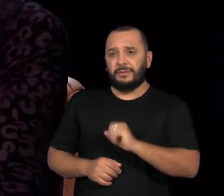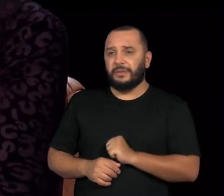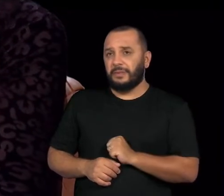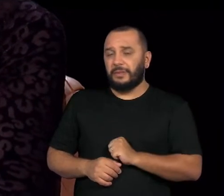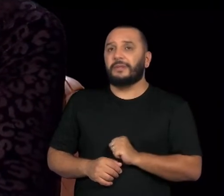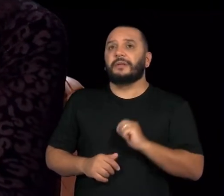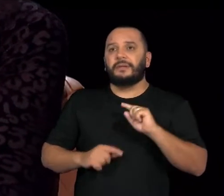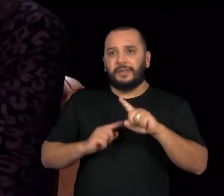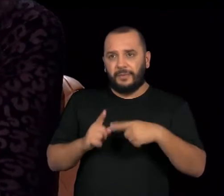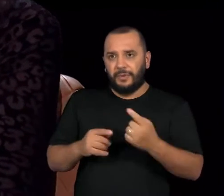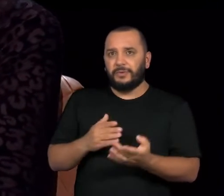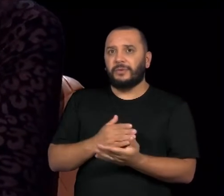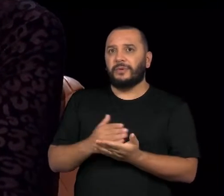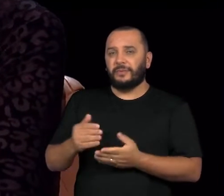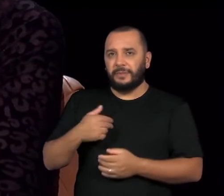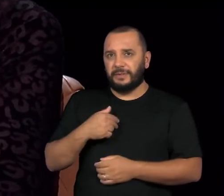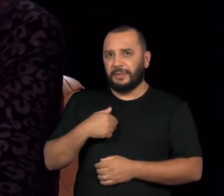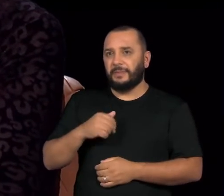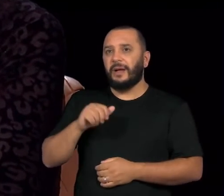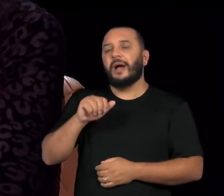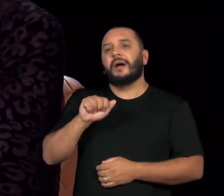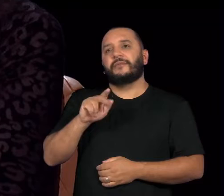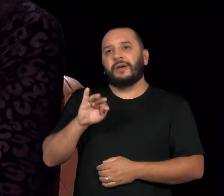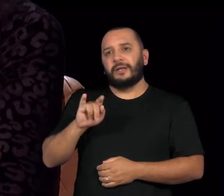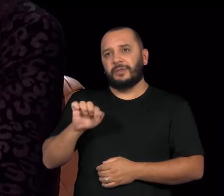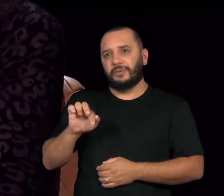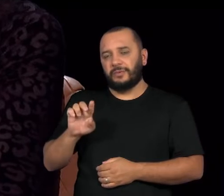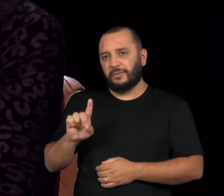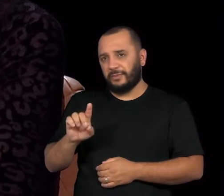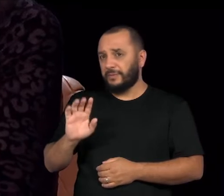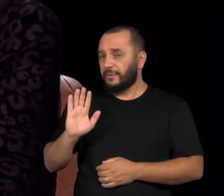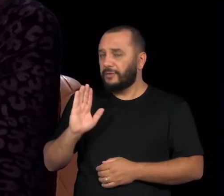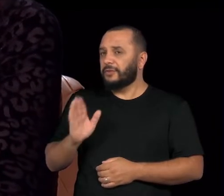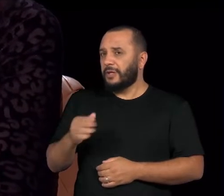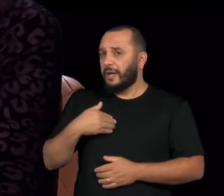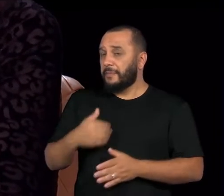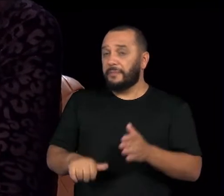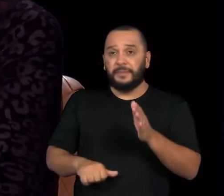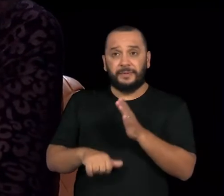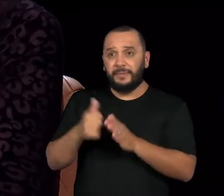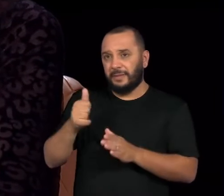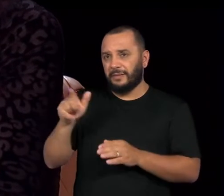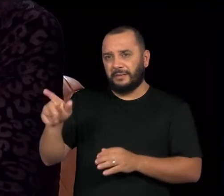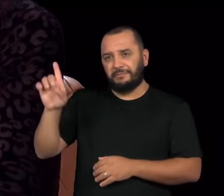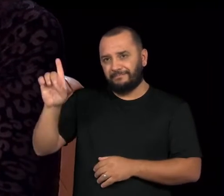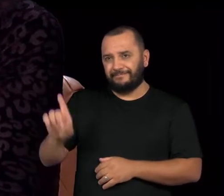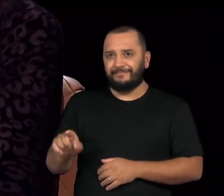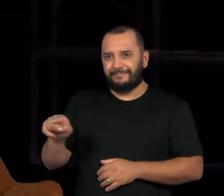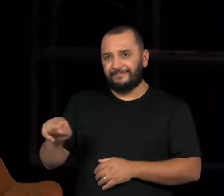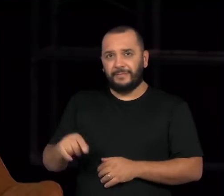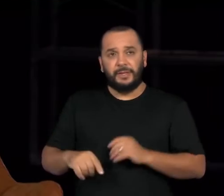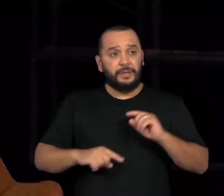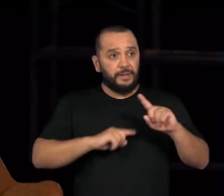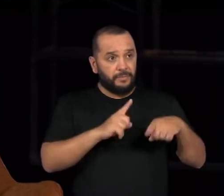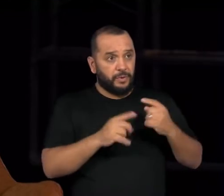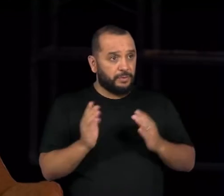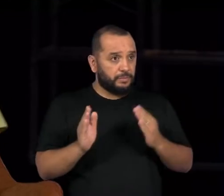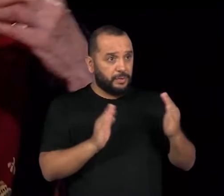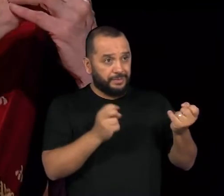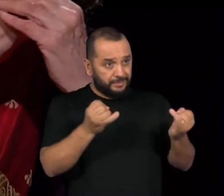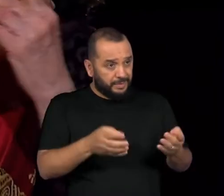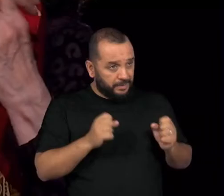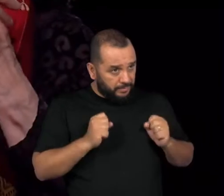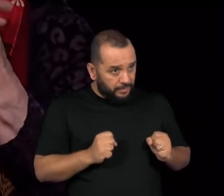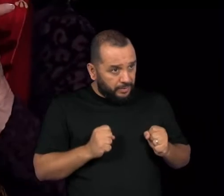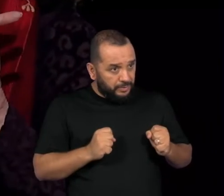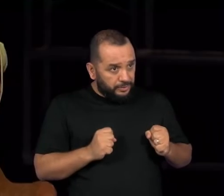começamos com a Weigel, com determinadas pessoas. Weigel, que foi também a primeira direção dele. Vamos falar sobre isso no próximo bloco? Vamos. Um